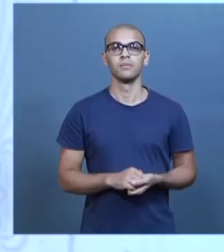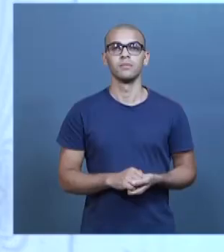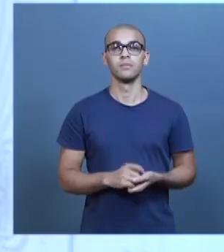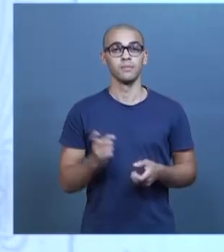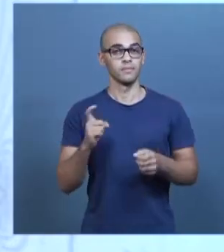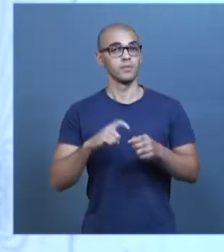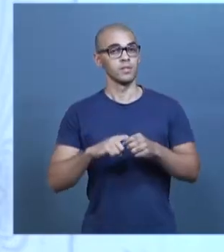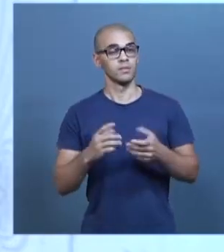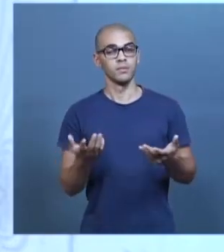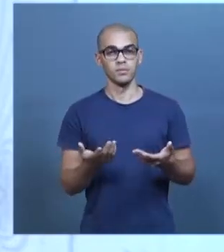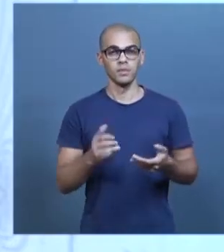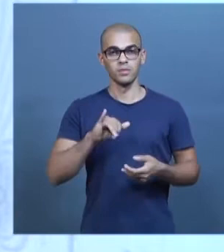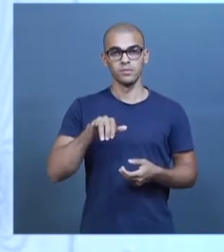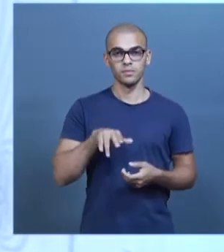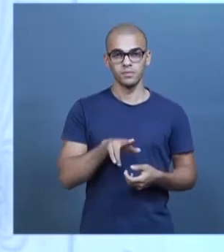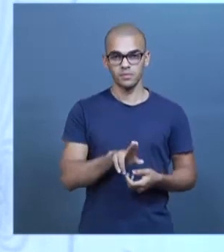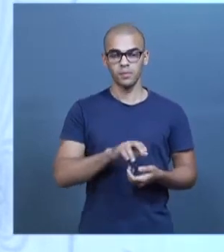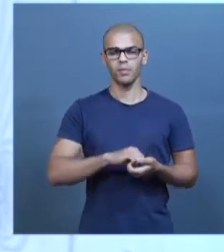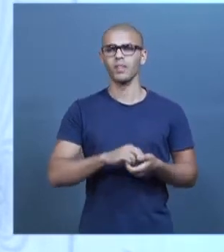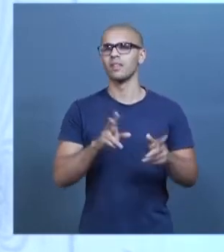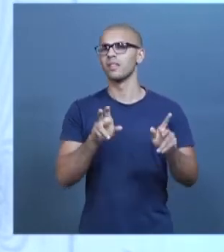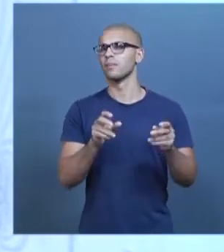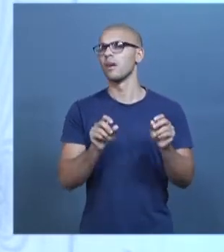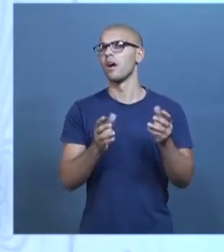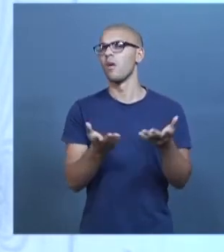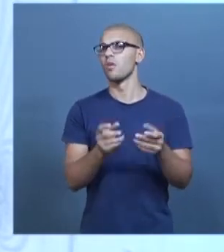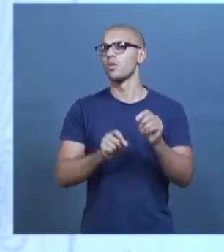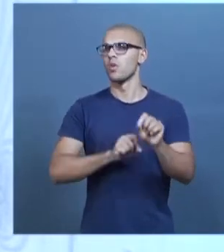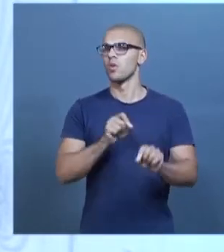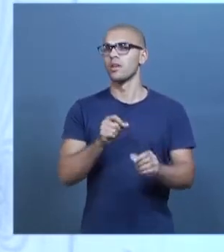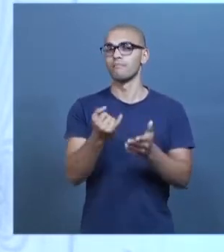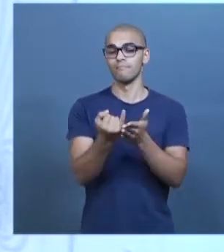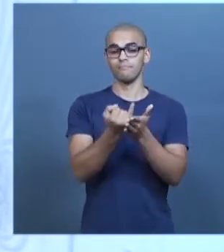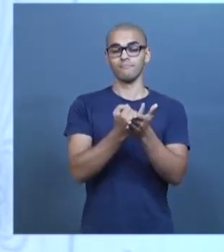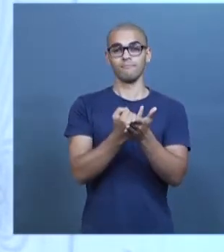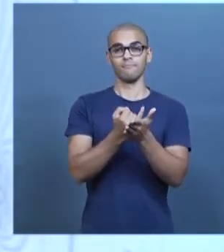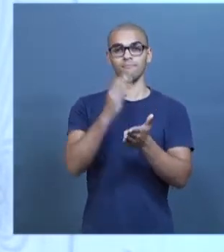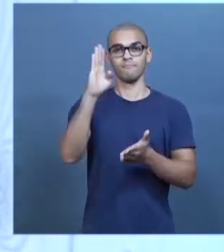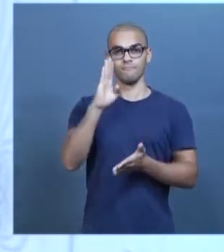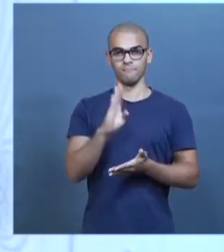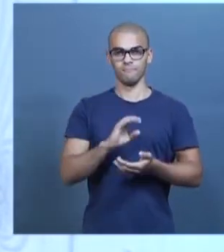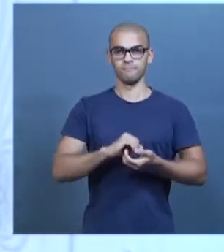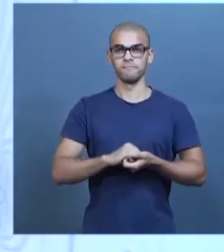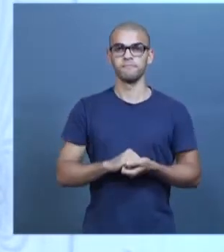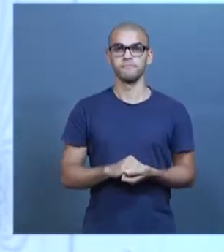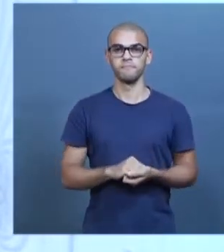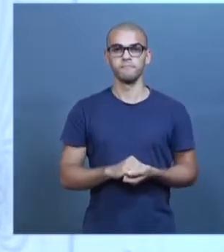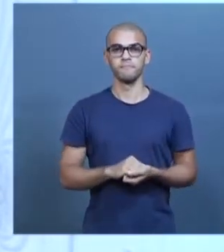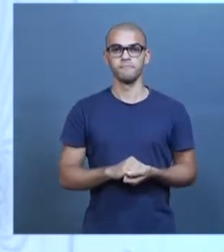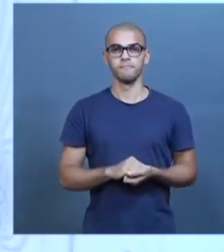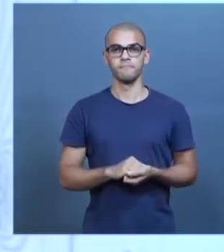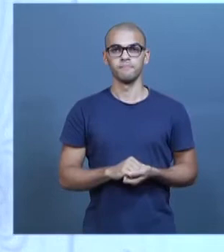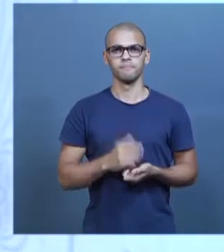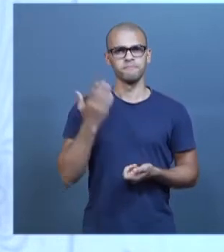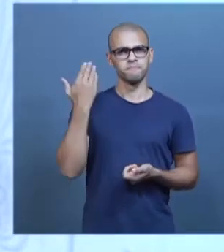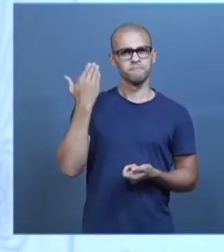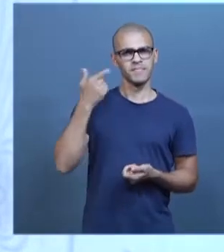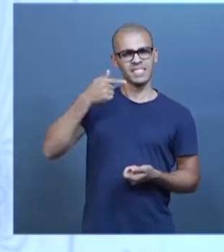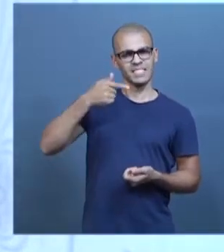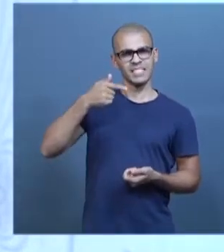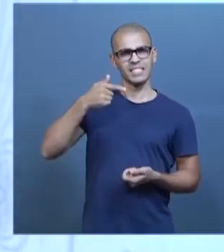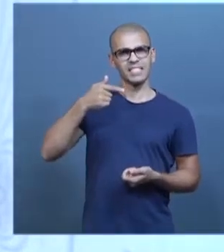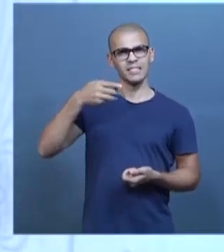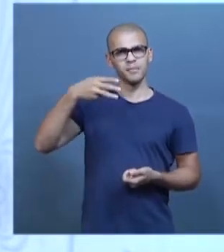Estamos de volta com o Jornal da UF e o nosso tema de hoje são os impostos no Brasil. No último dia 7 de março começou o período